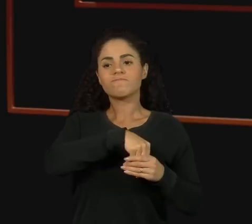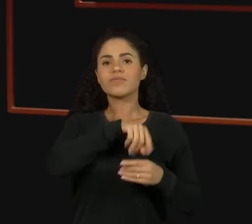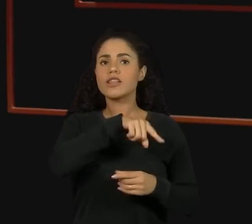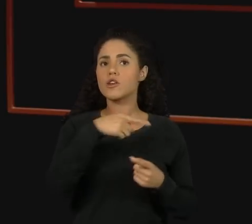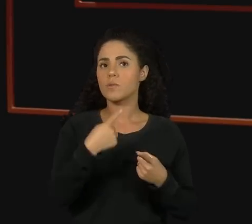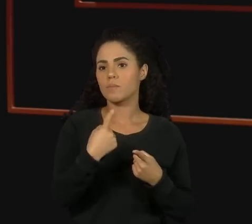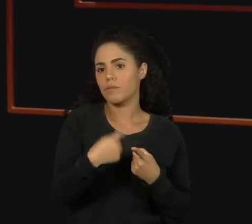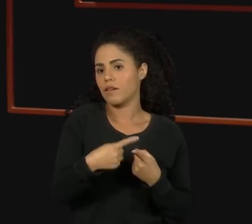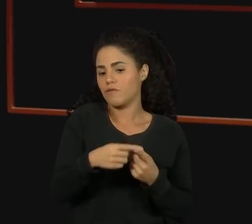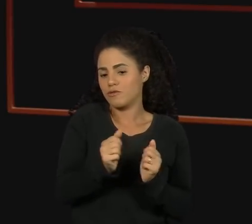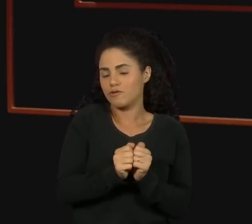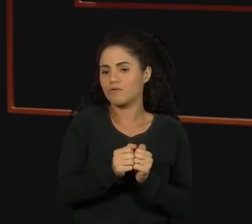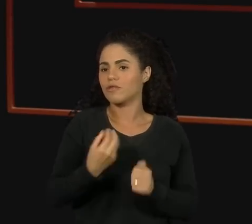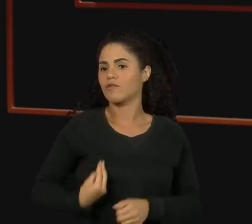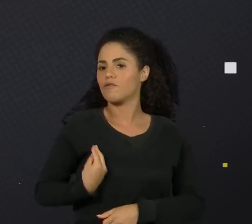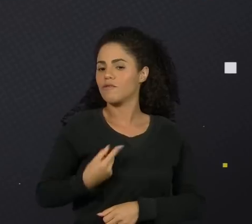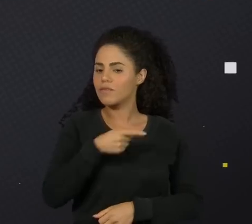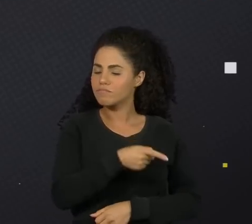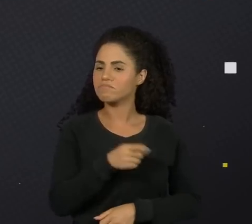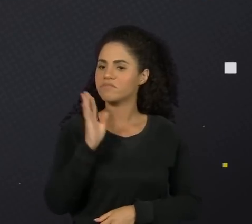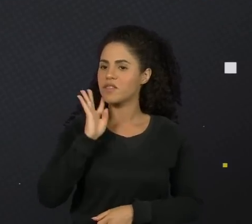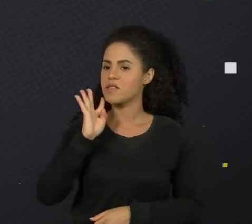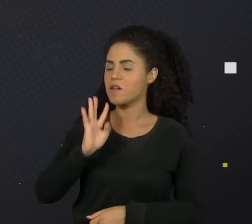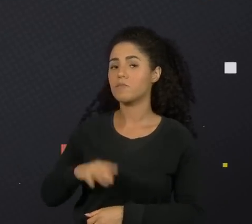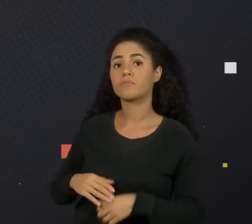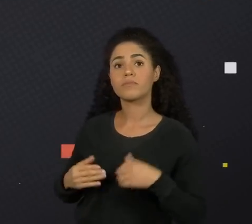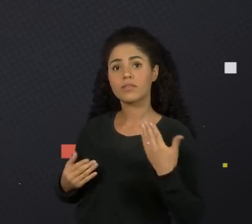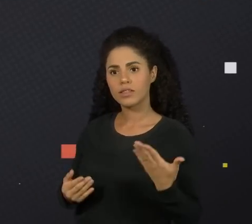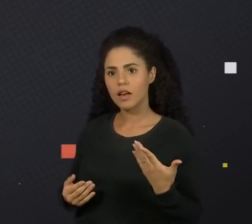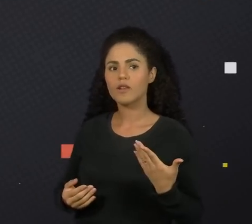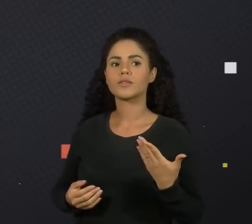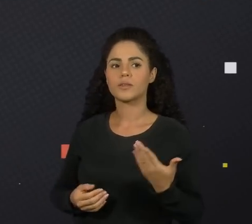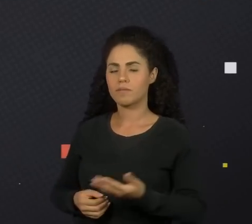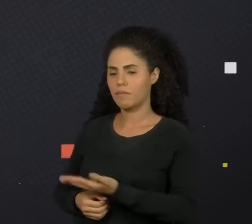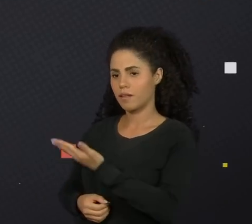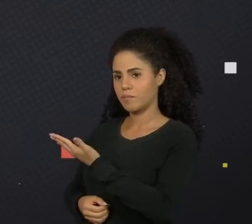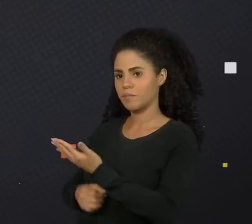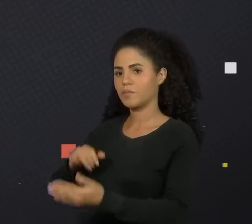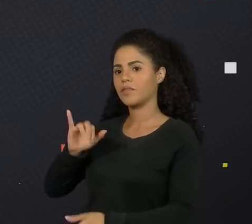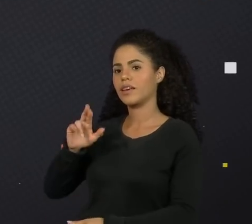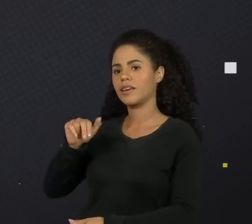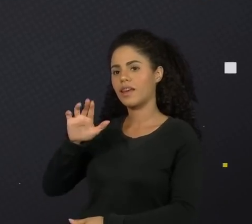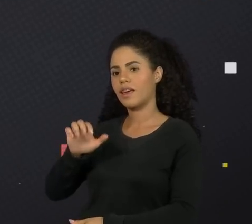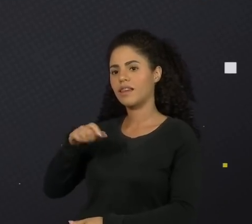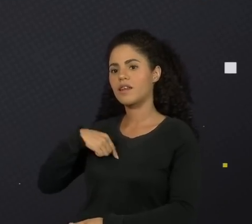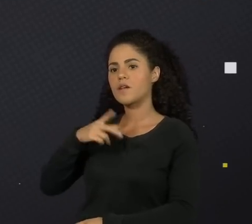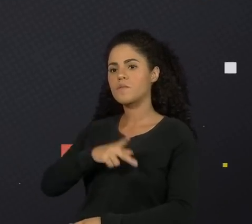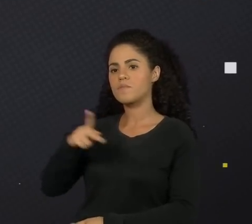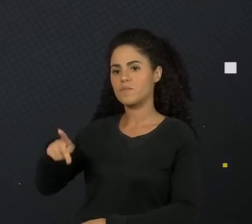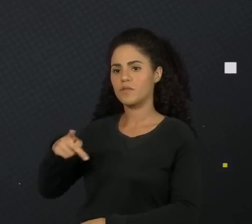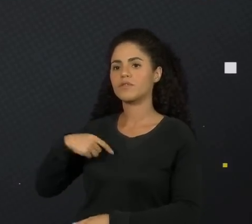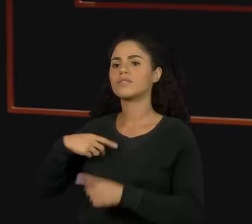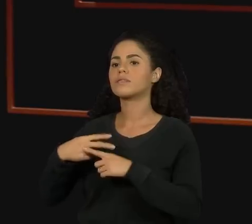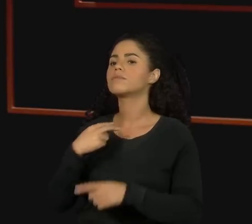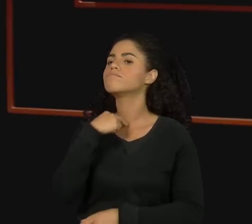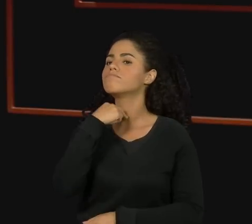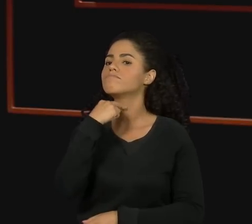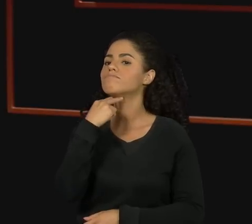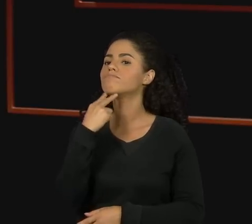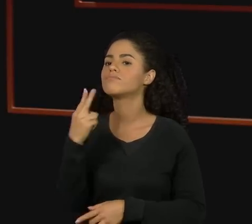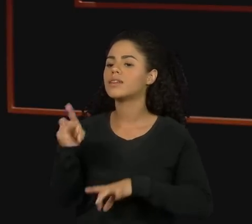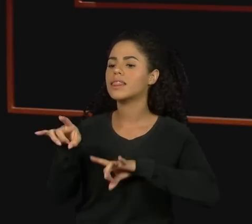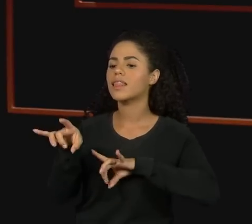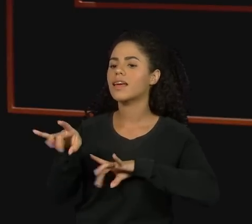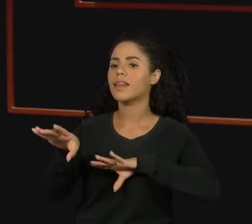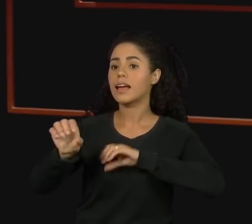estava ali, sabe? Eu vivia nesse lugar, assim. Então, a Irene Bentleman, que era uma professora de TEV, Técnica de Expressão Vocal,